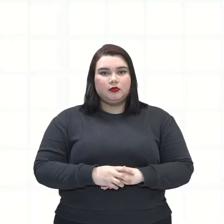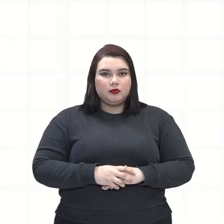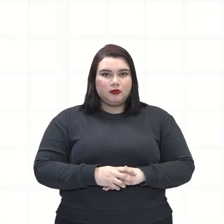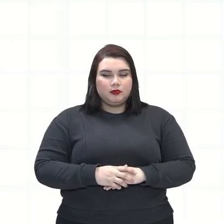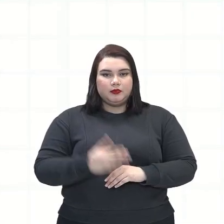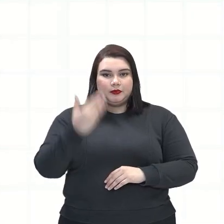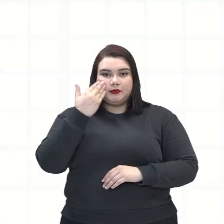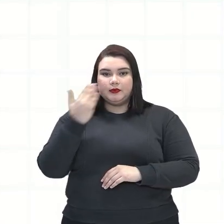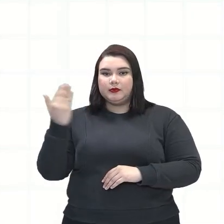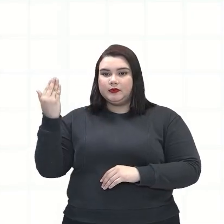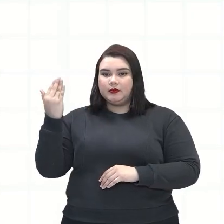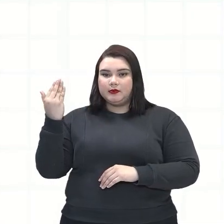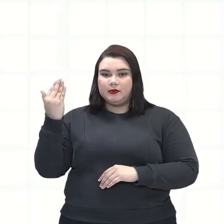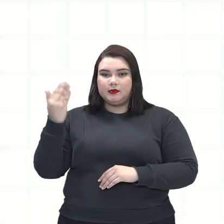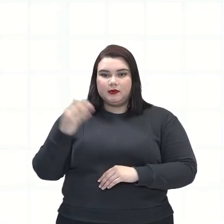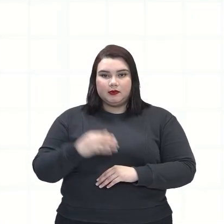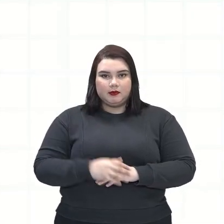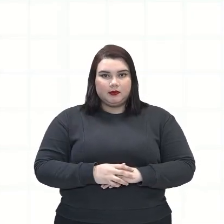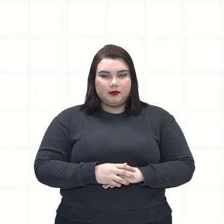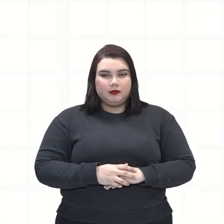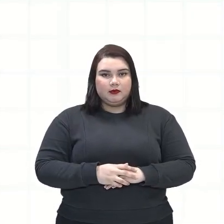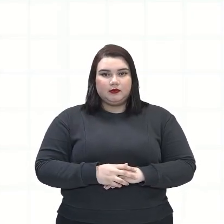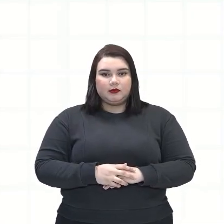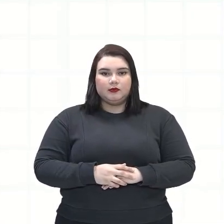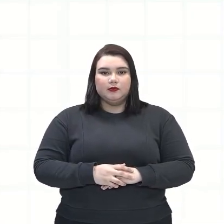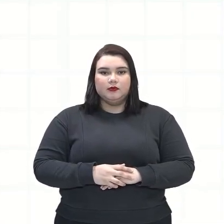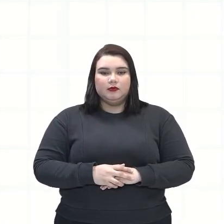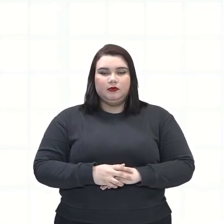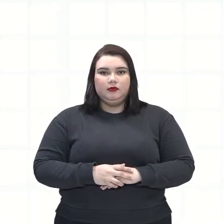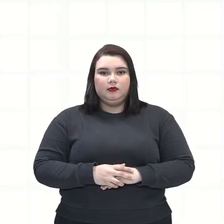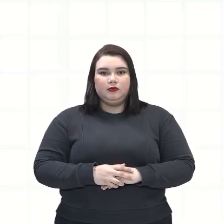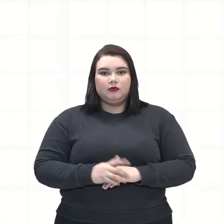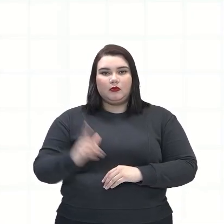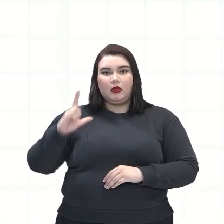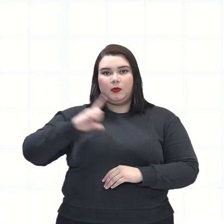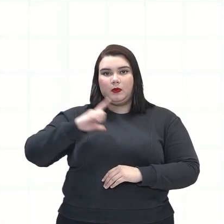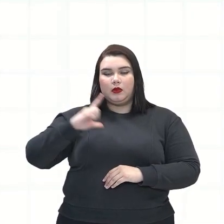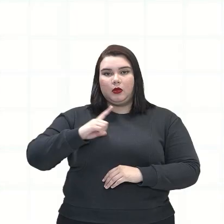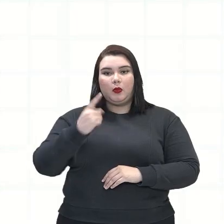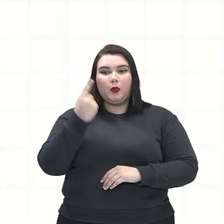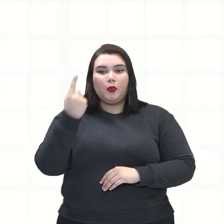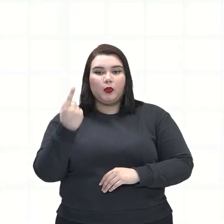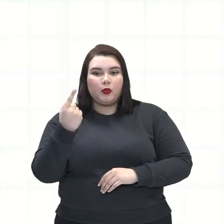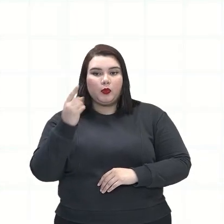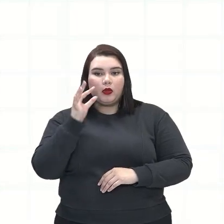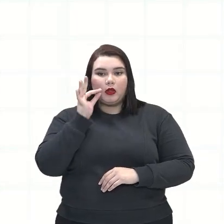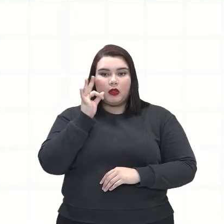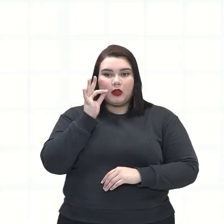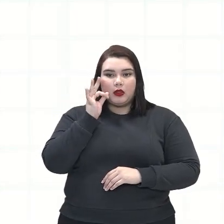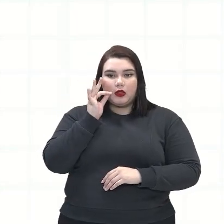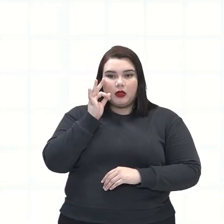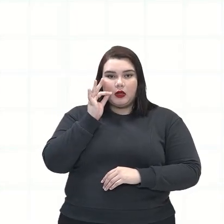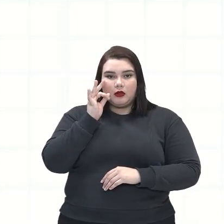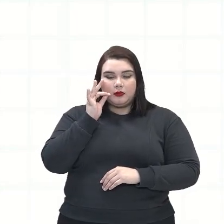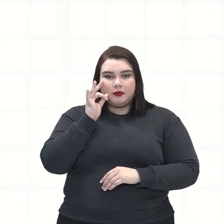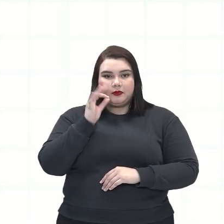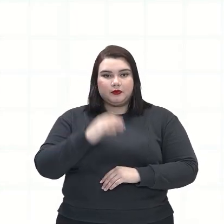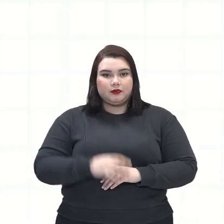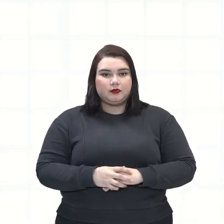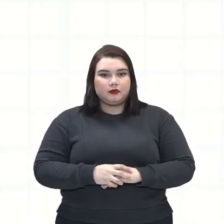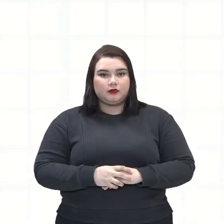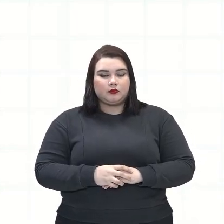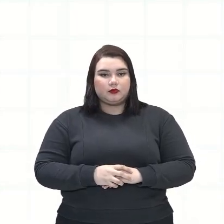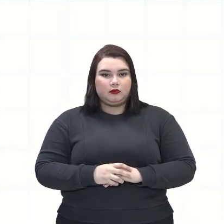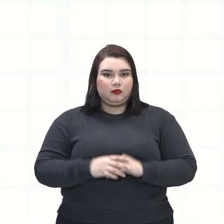pencil. I have a pencil. Eu tenho um lápis. Esse azinho aqui, ó, é um